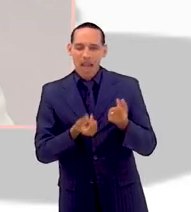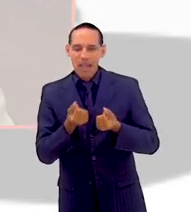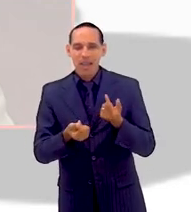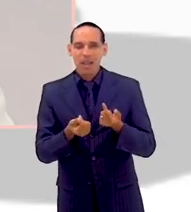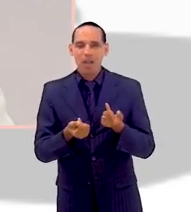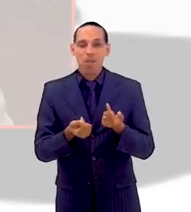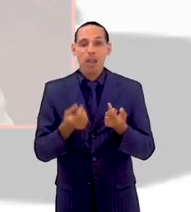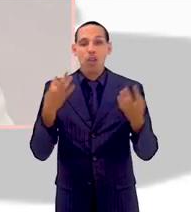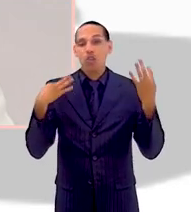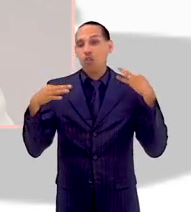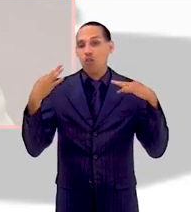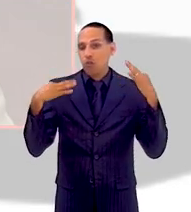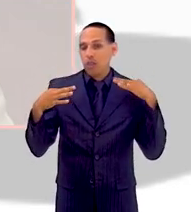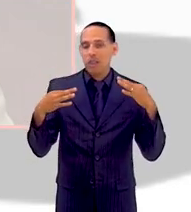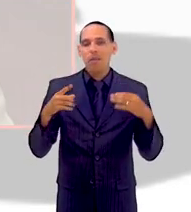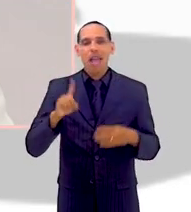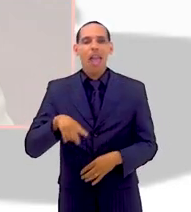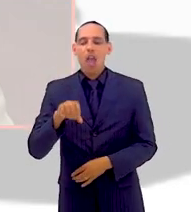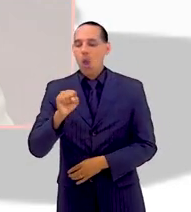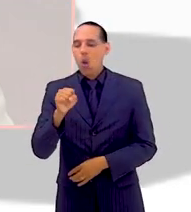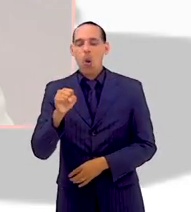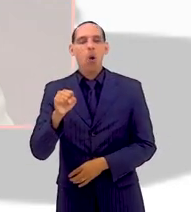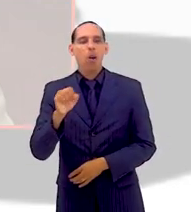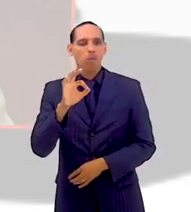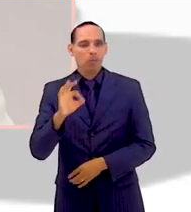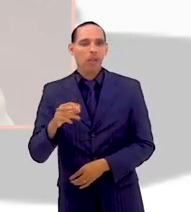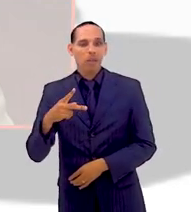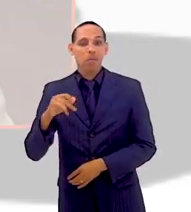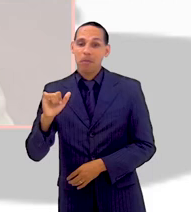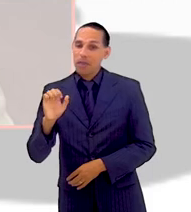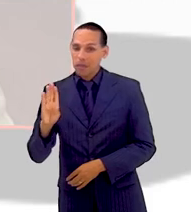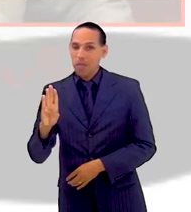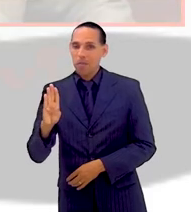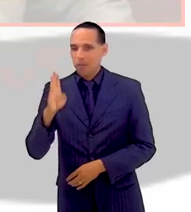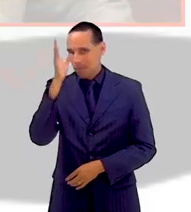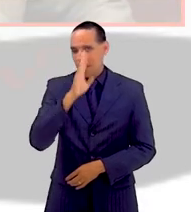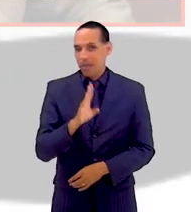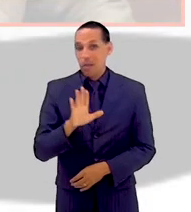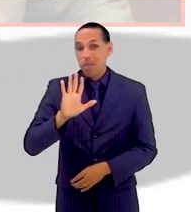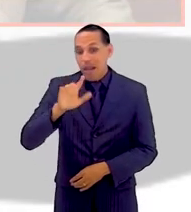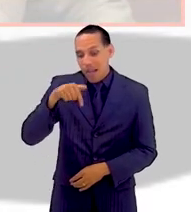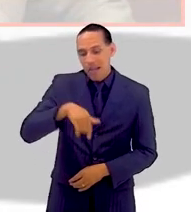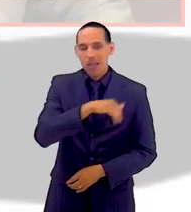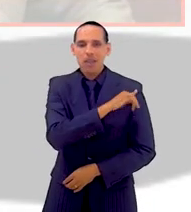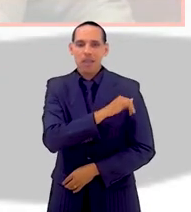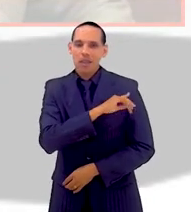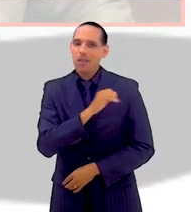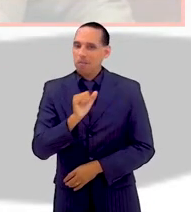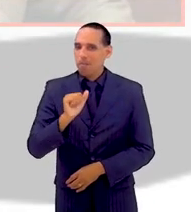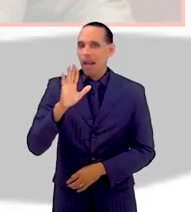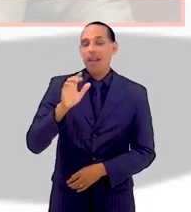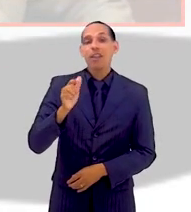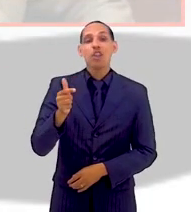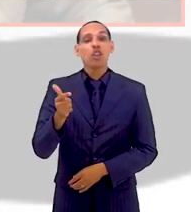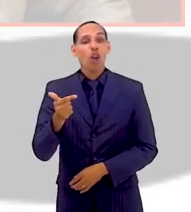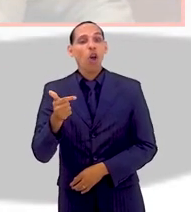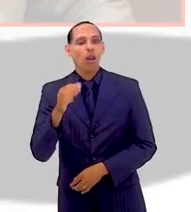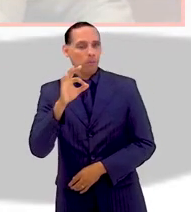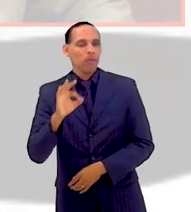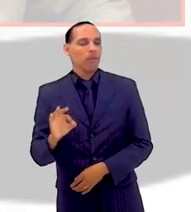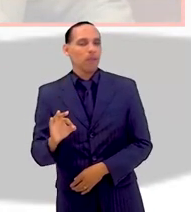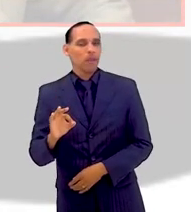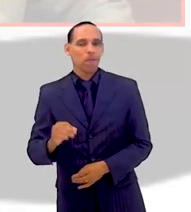torno de 8% do PIB brasileiro. No Rio de Janeiro isso é um pouco mais, direi que nós chegaremos a